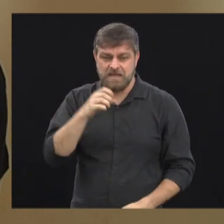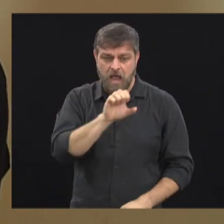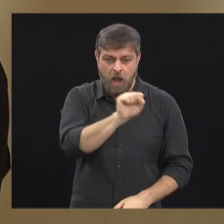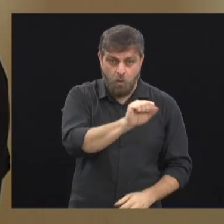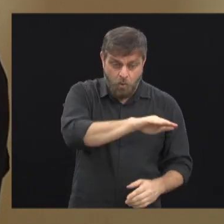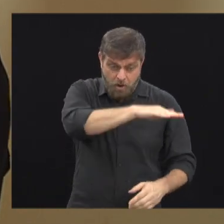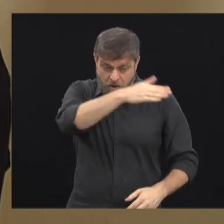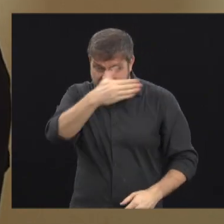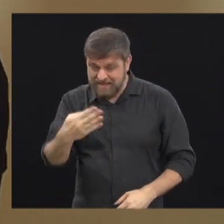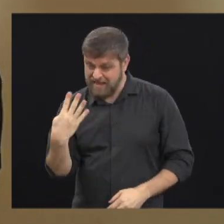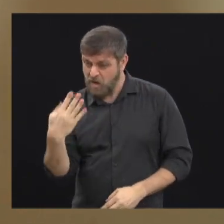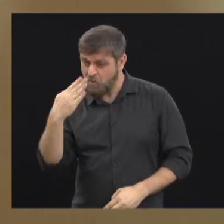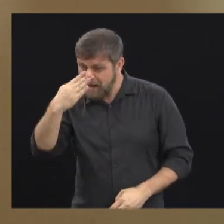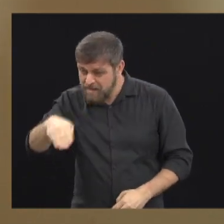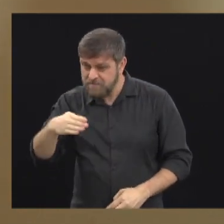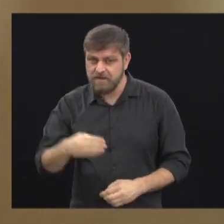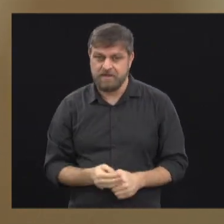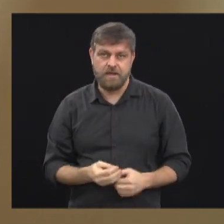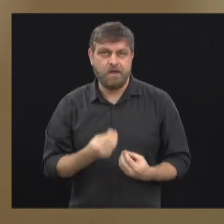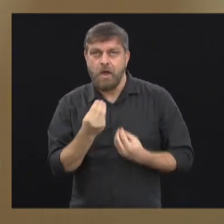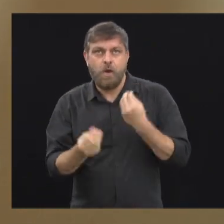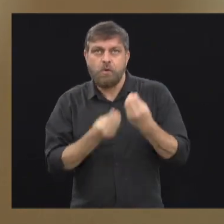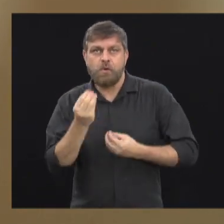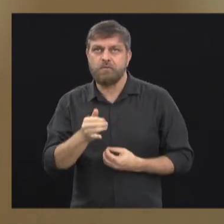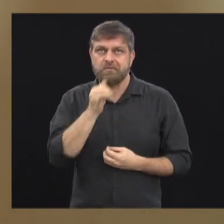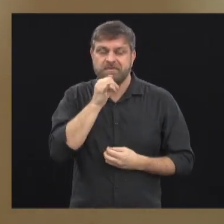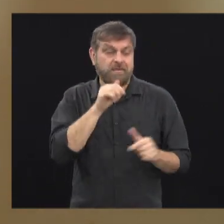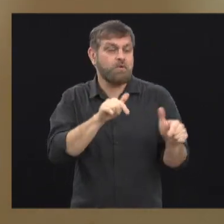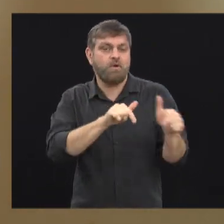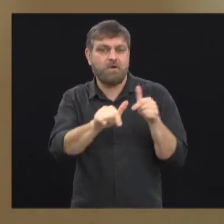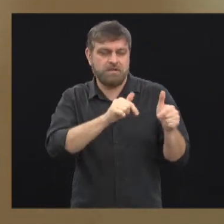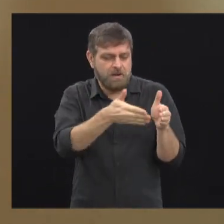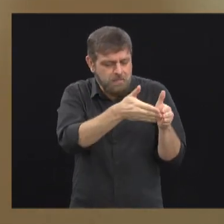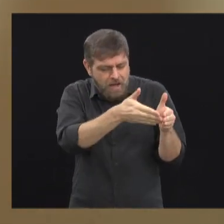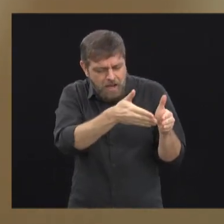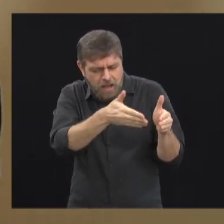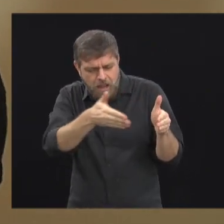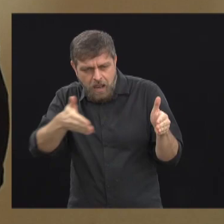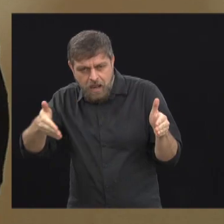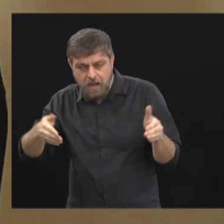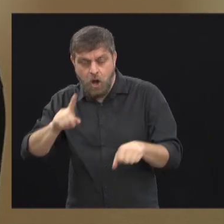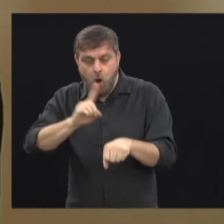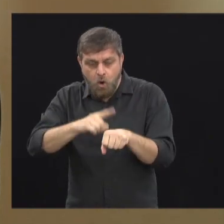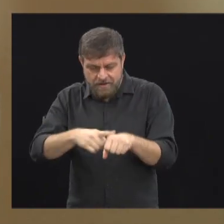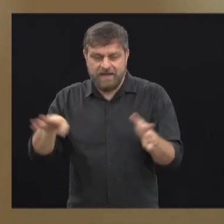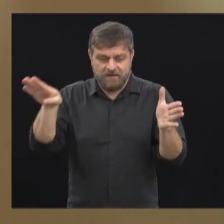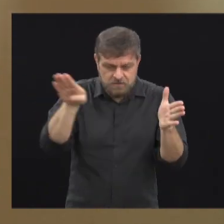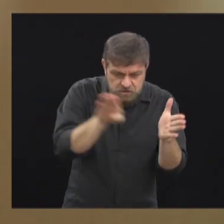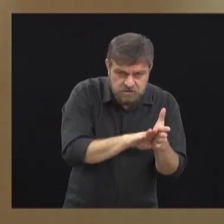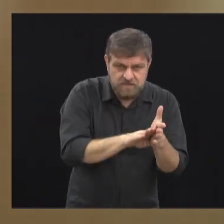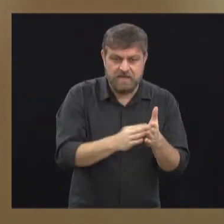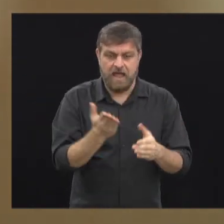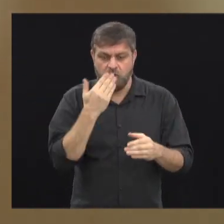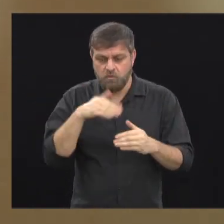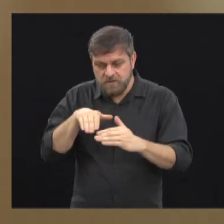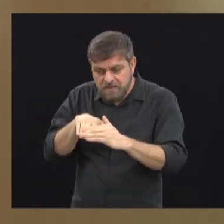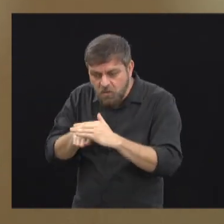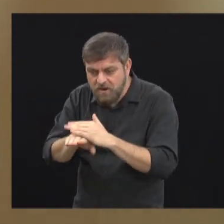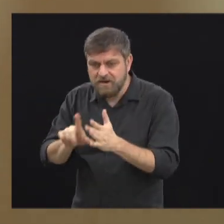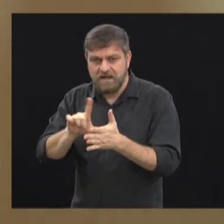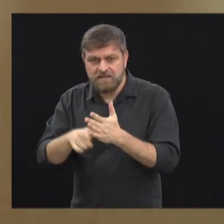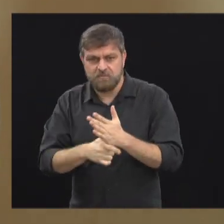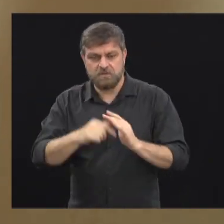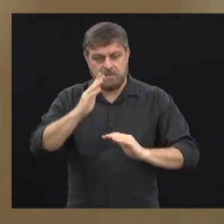às 4h30, como se fosse uma rotina de trabalho, né? Chegar ao horário, trazer marmita, guardar. Então aí eles